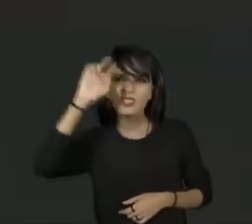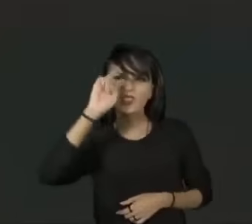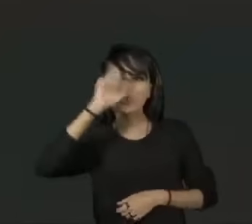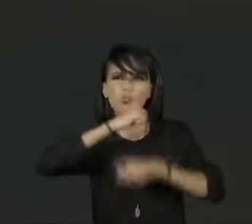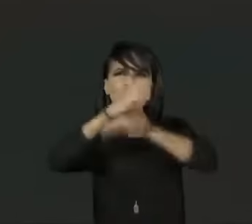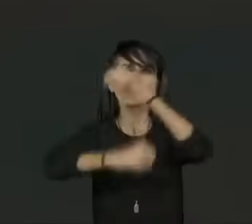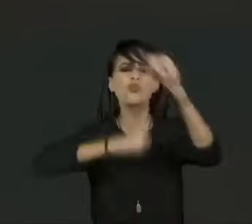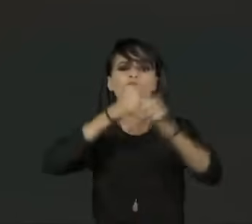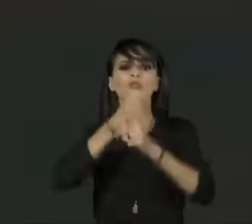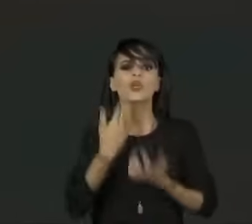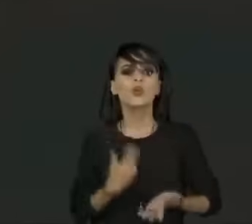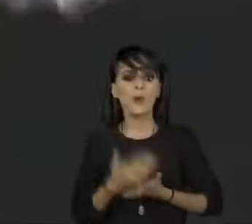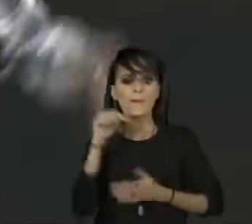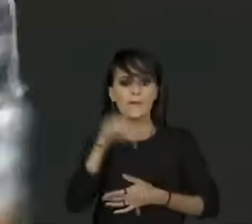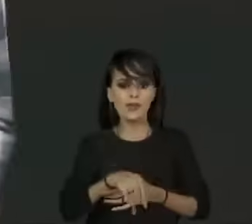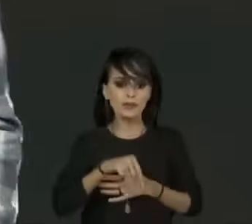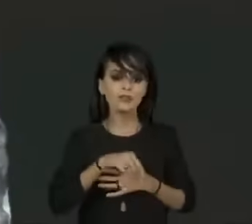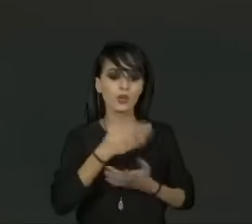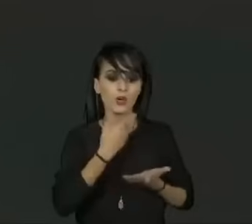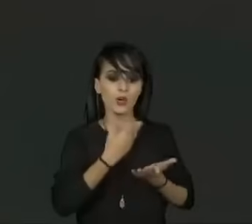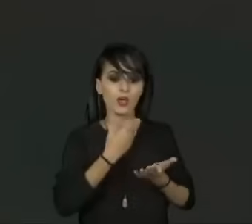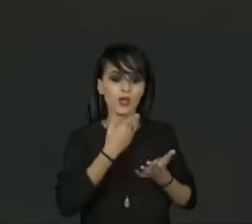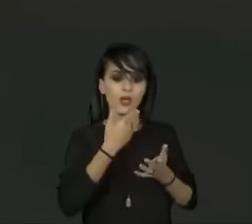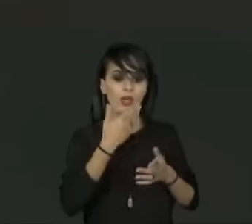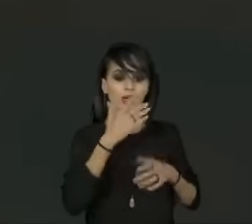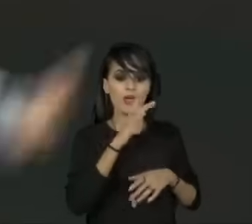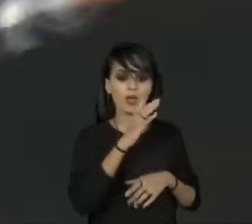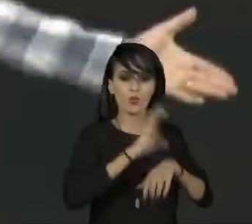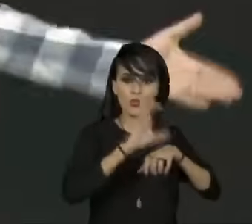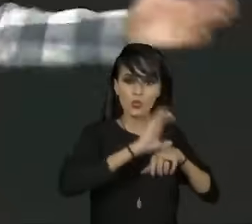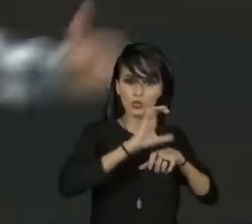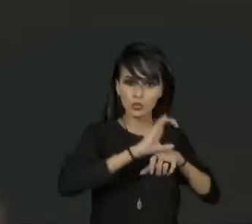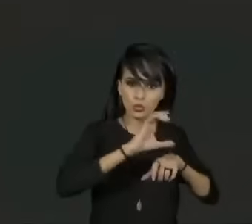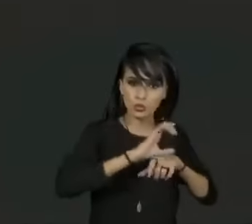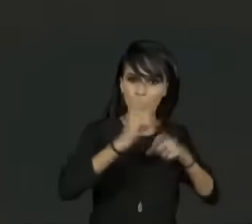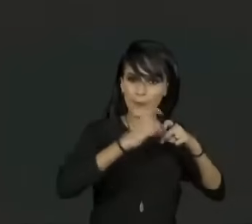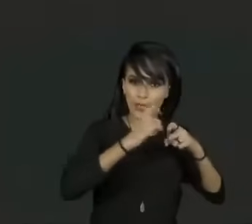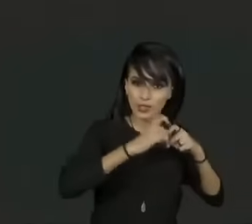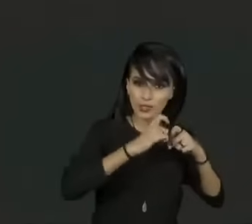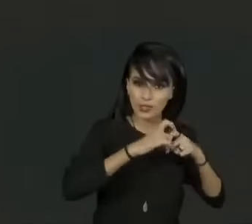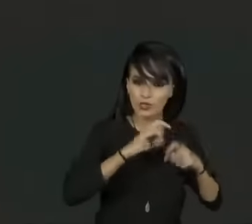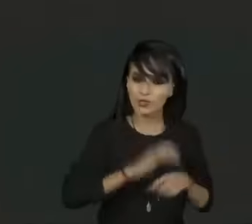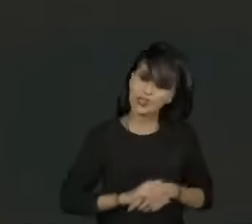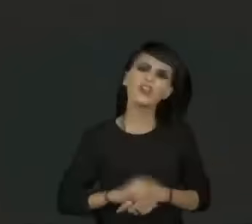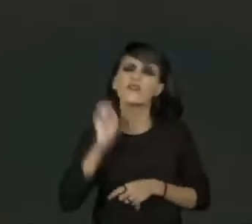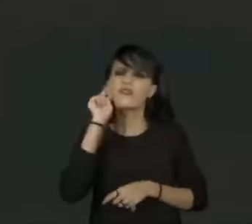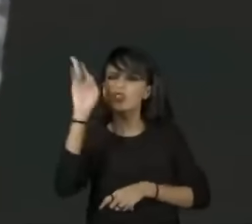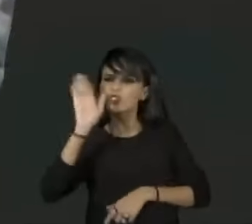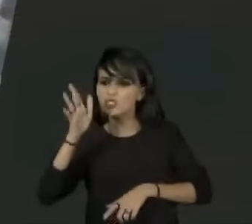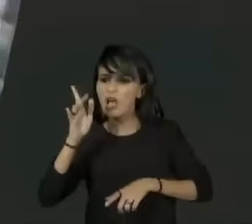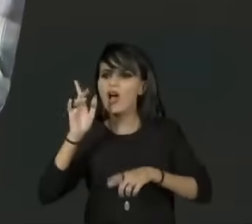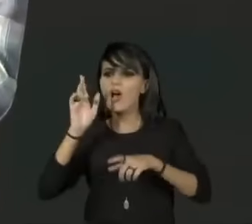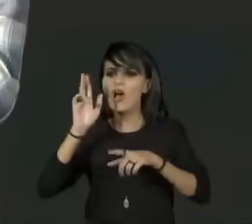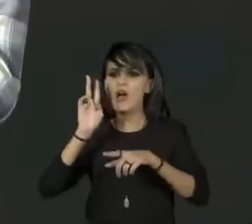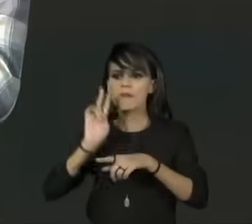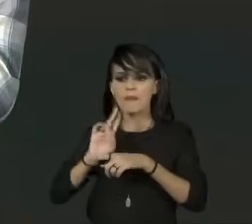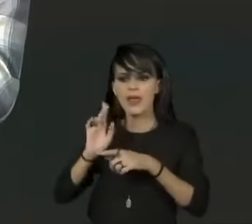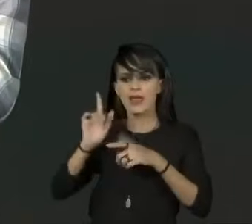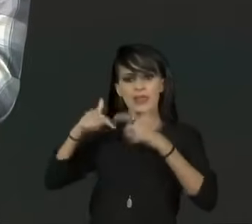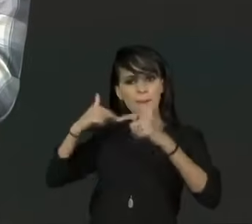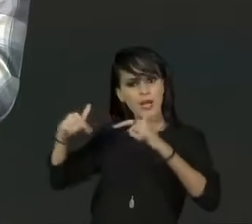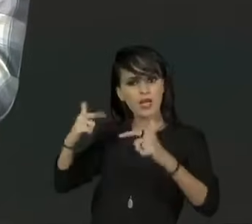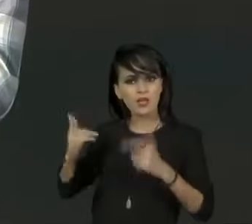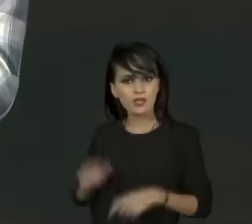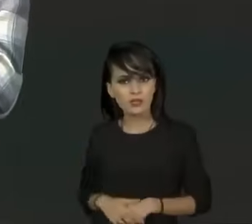entrar no curso de medicina e aqui você já se vê operando no hospital aqui na minha mente eu acabo de entrar no curso de de direito e já posso me ver de